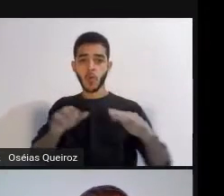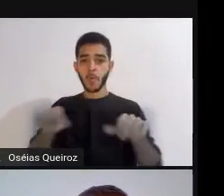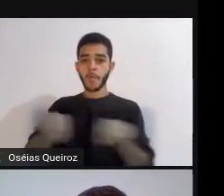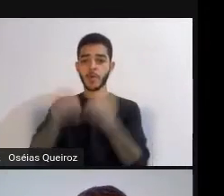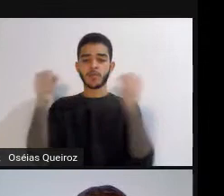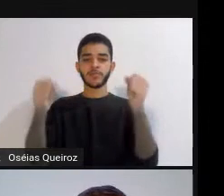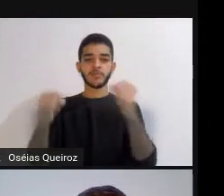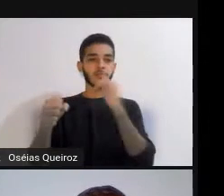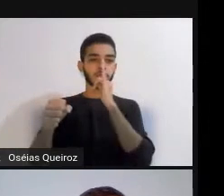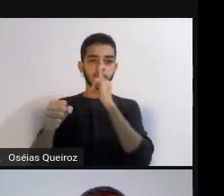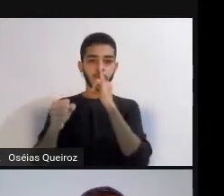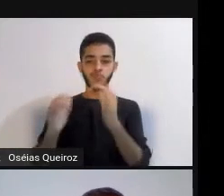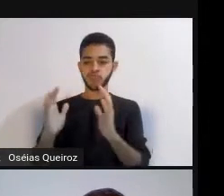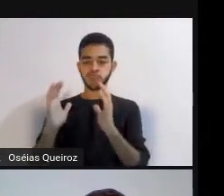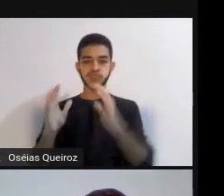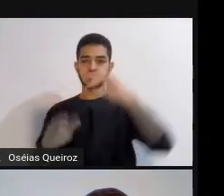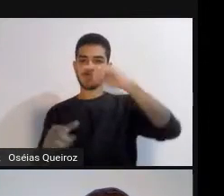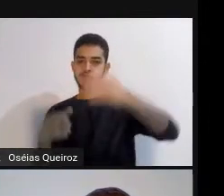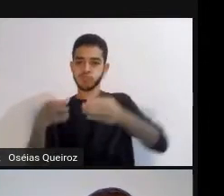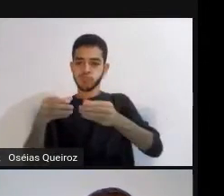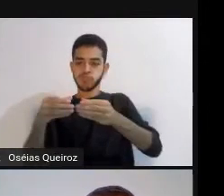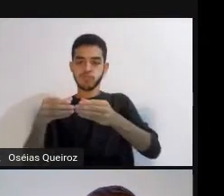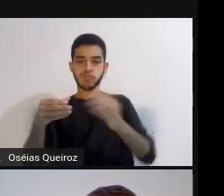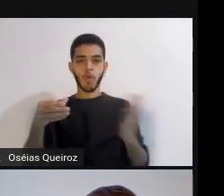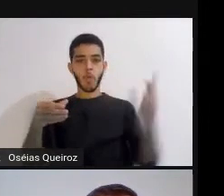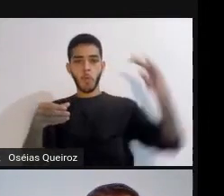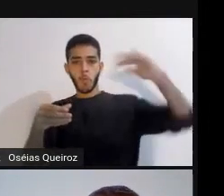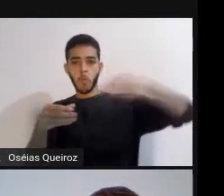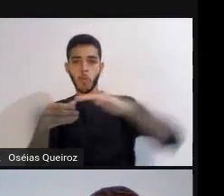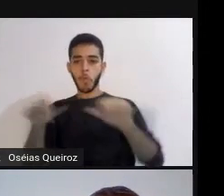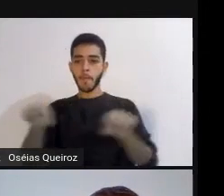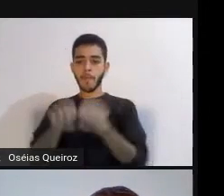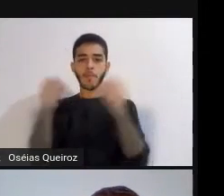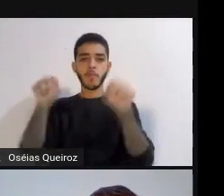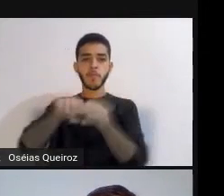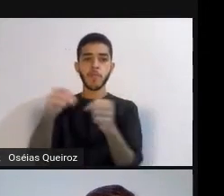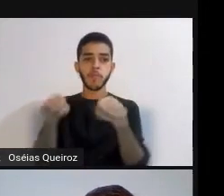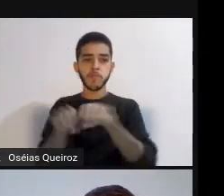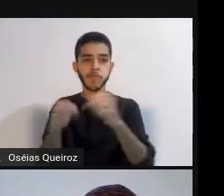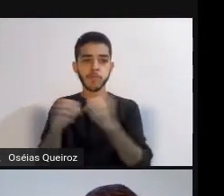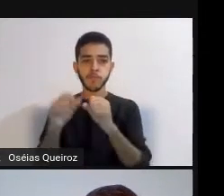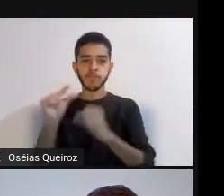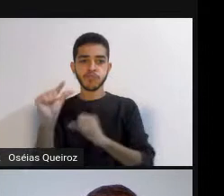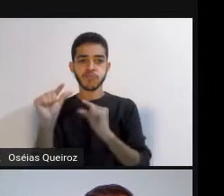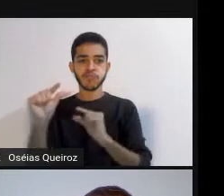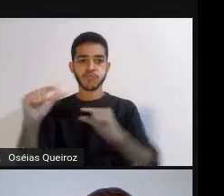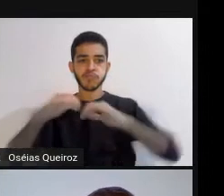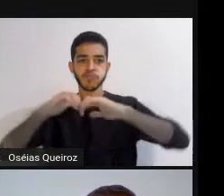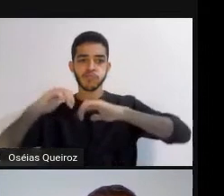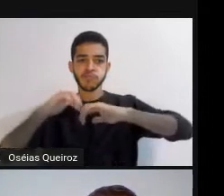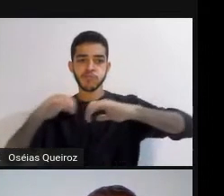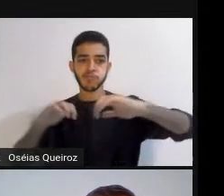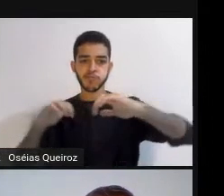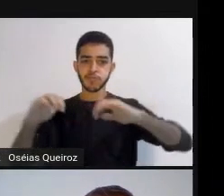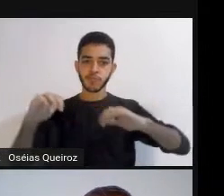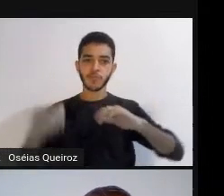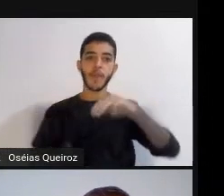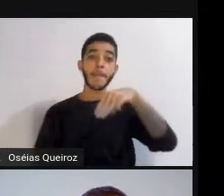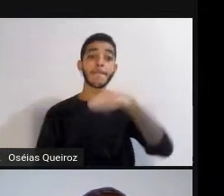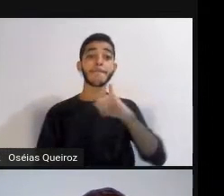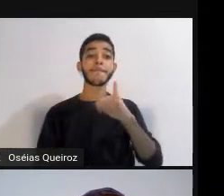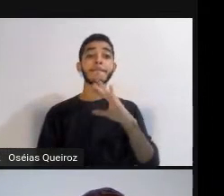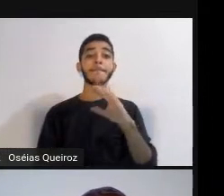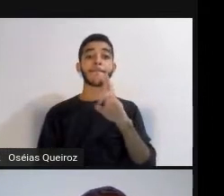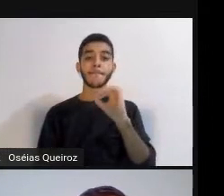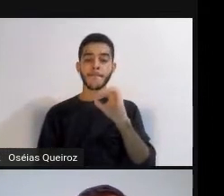maiores, macroplásticos, se fragmentem em partículas menores, sendo identificadas já como microplásticos.